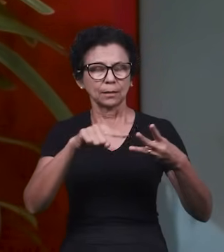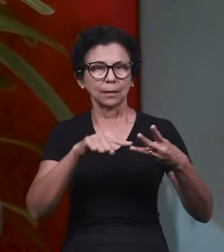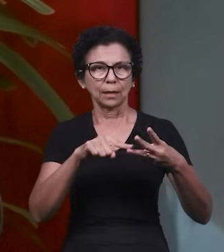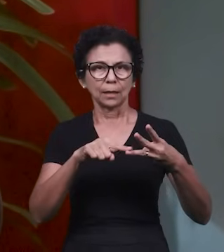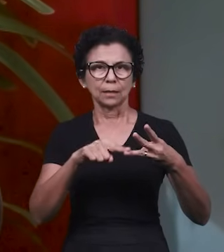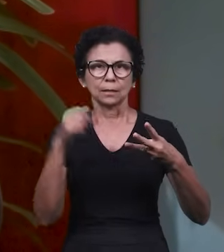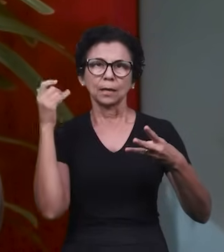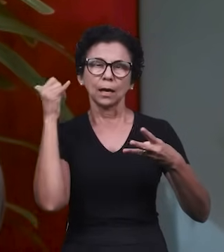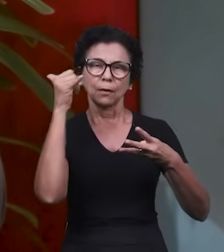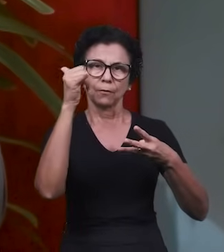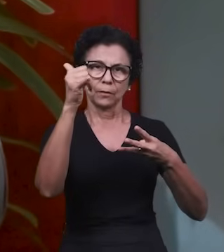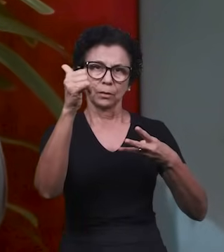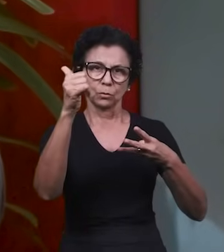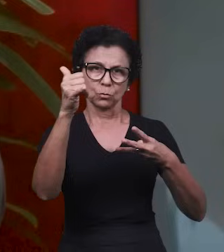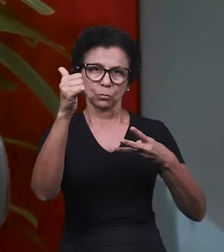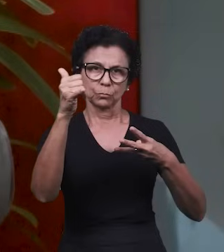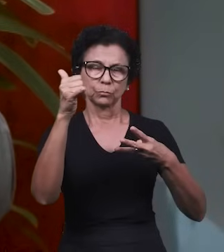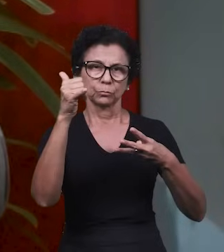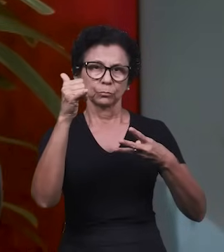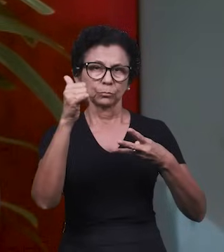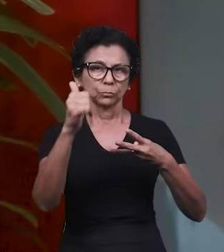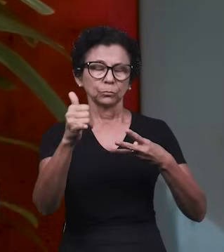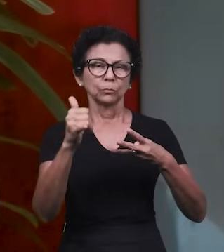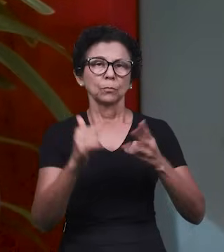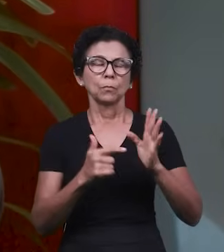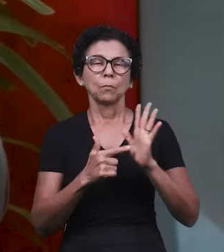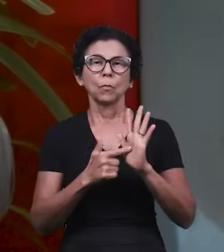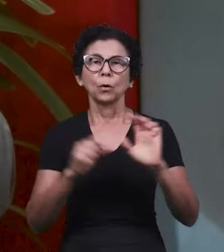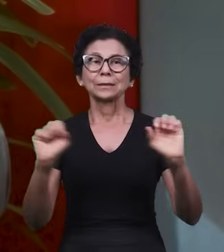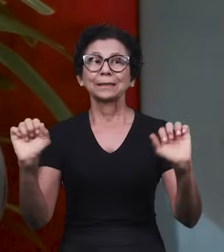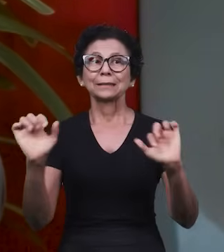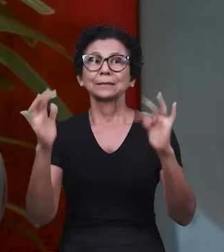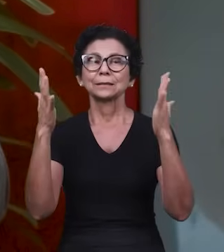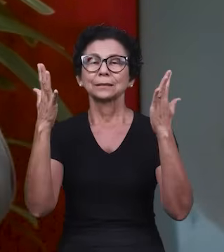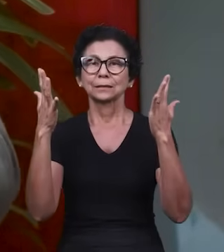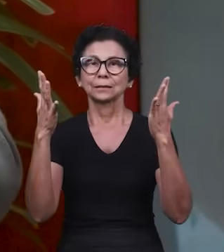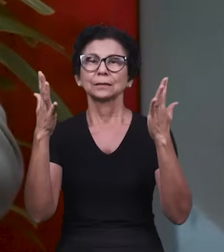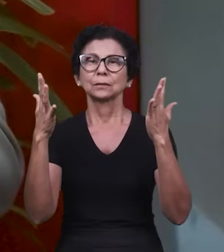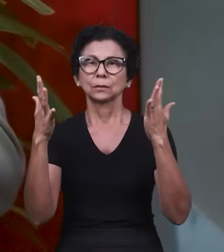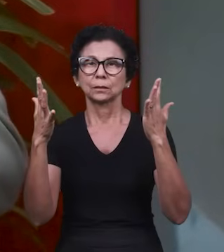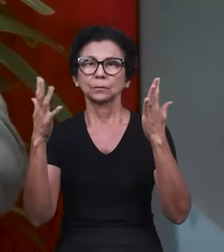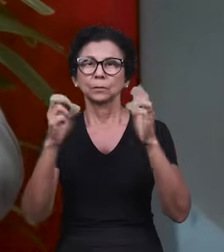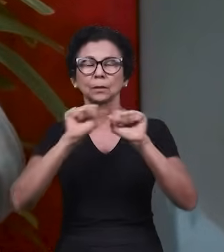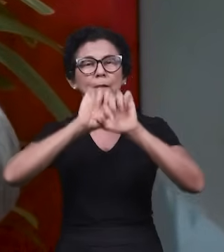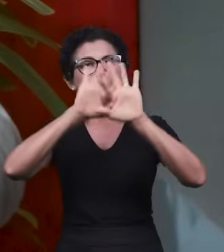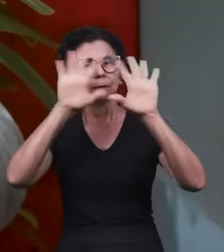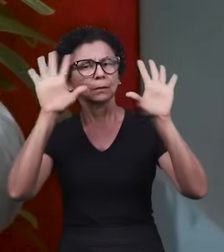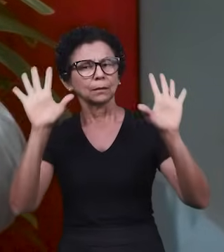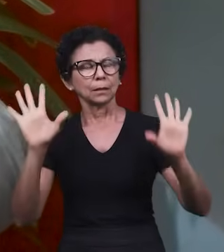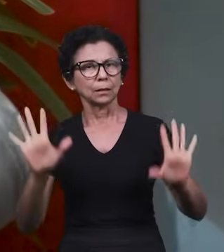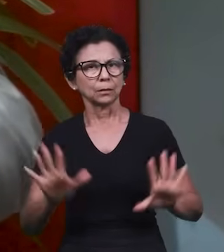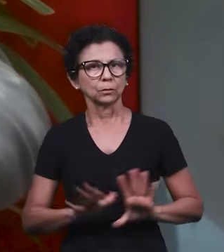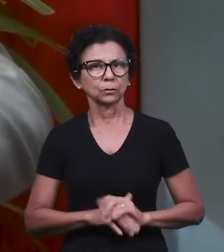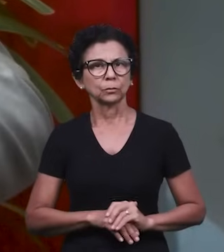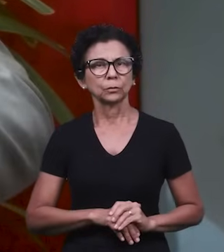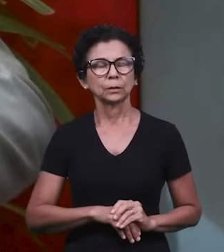elas evidenciam sinais claros de perda. A Bíblia fala sobre um